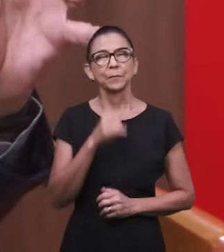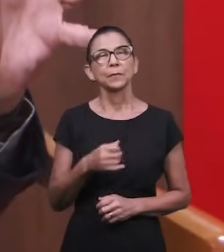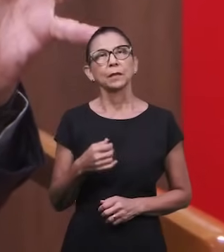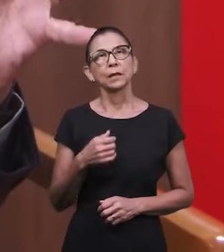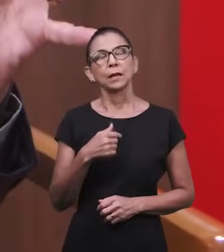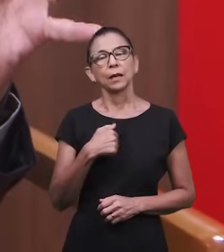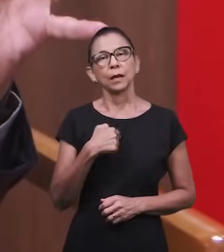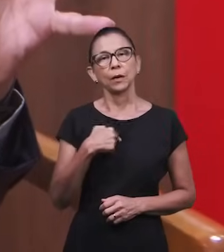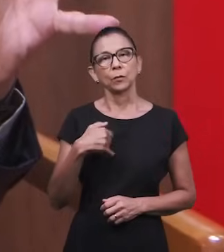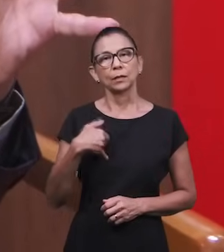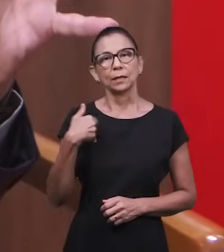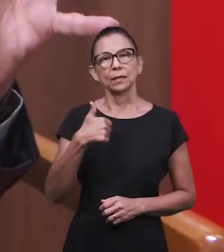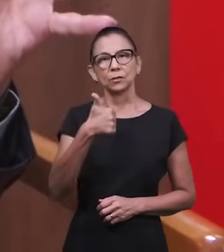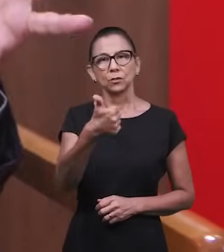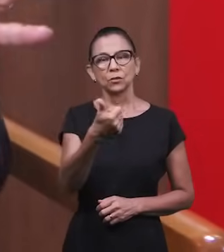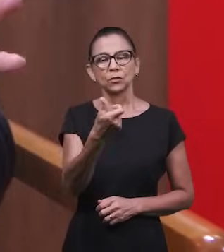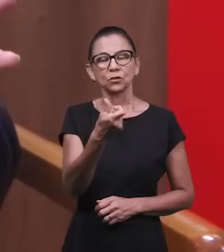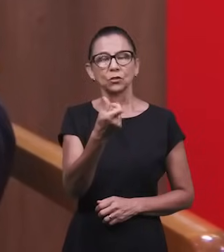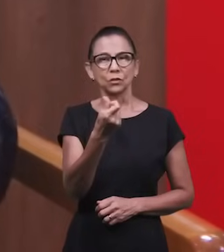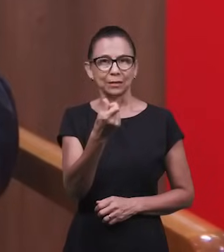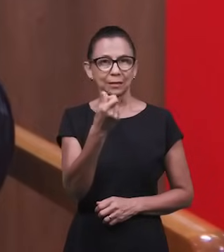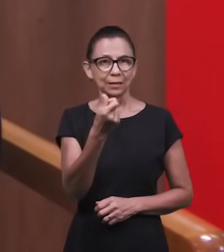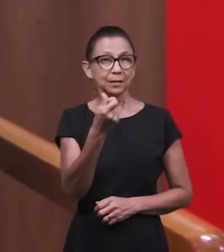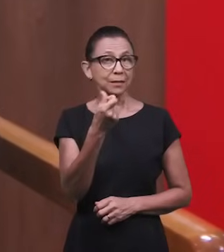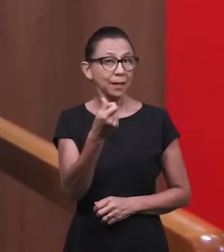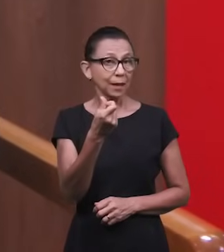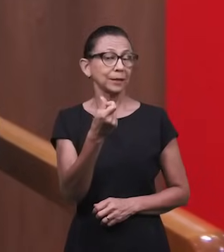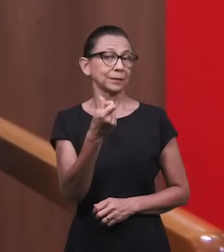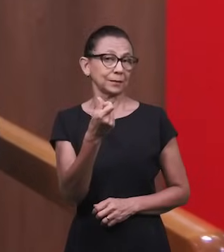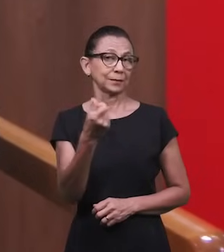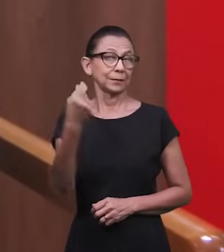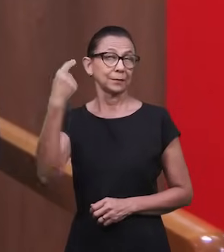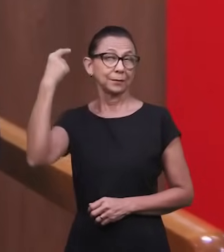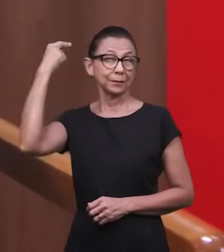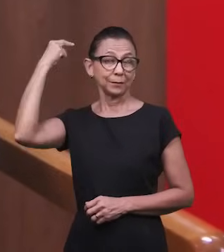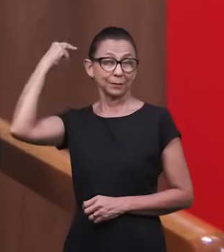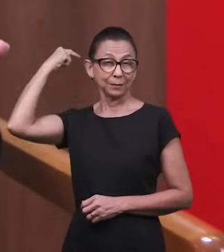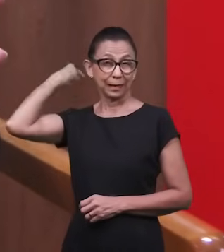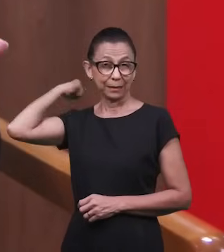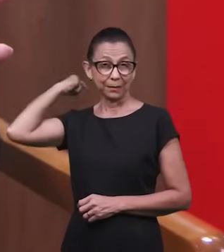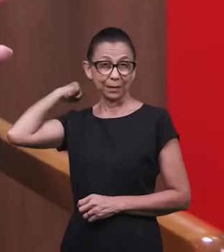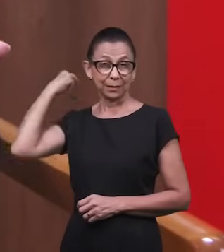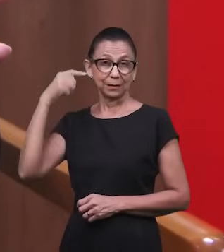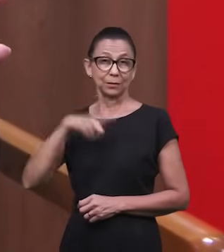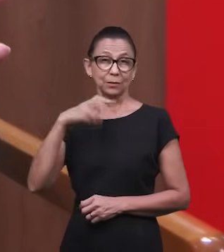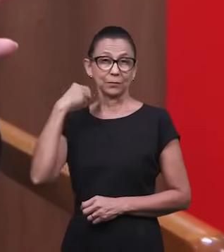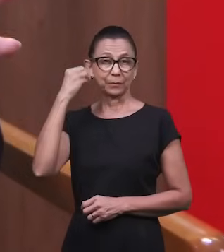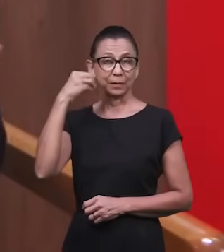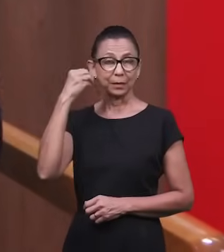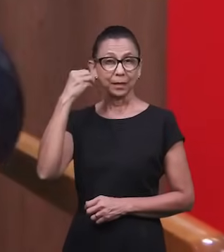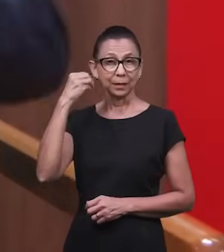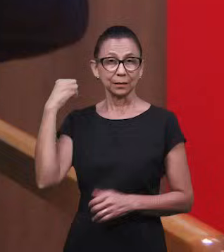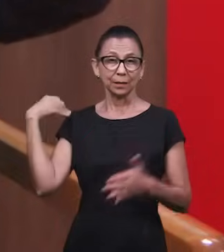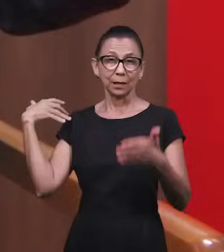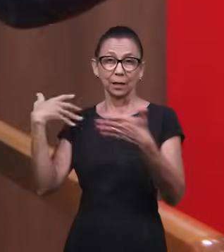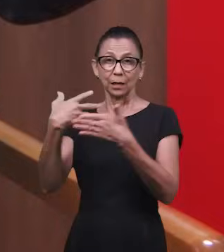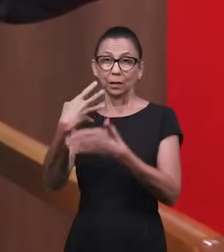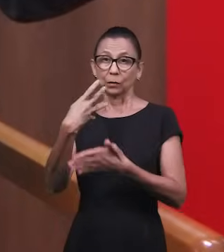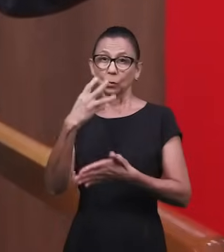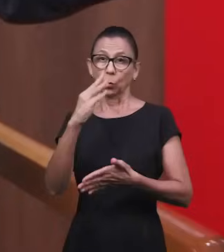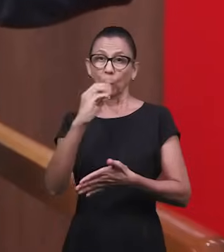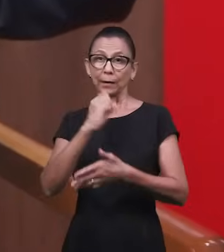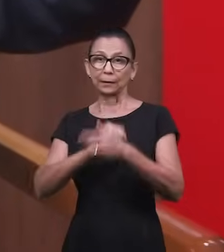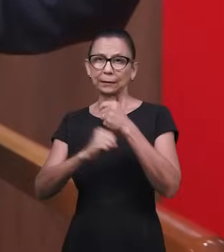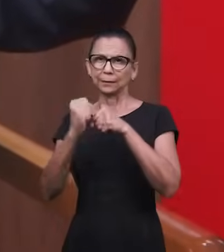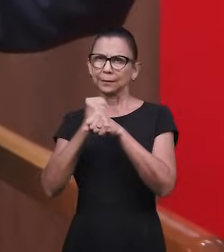tinha 16 anos de idade. Se passaram 40. Passaram 40 anos. Mas eu não posso viver